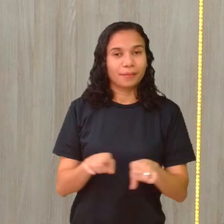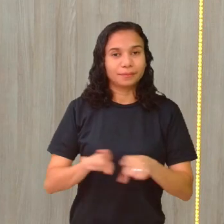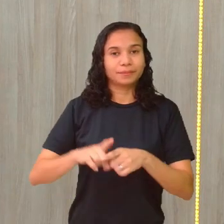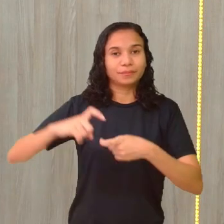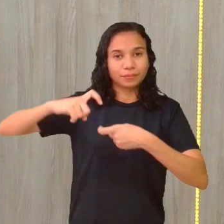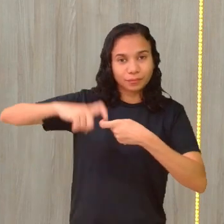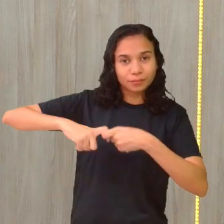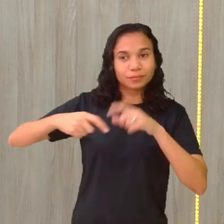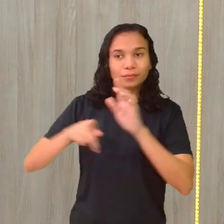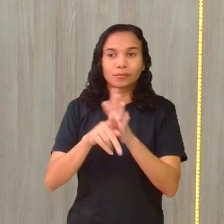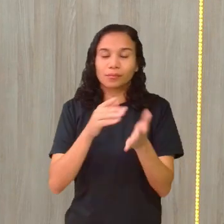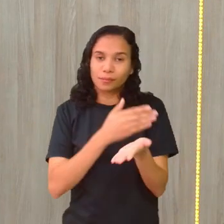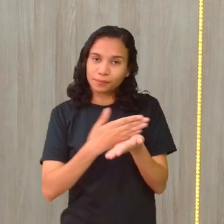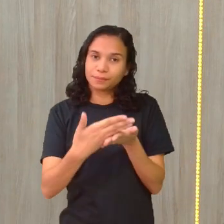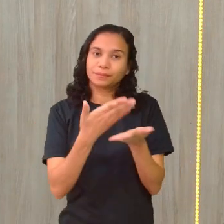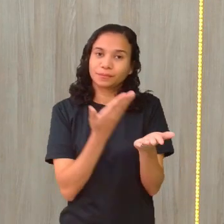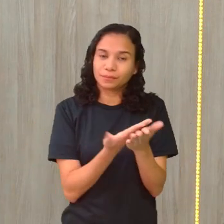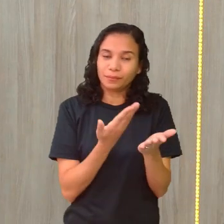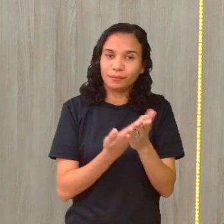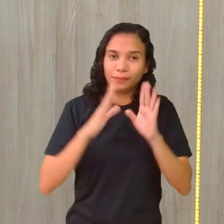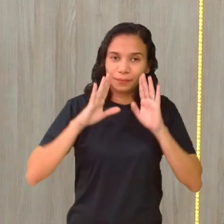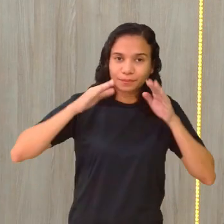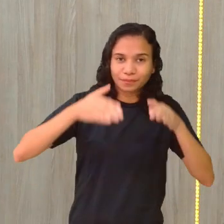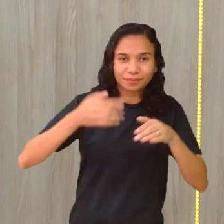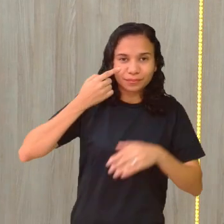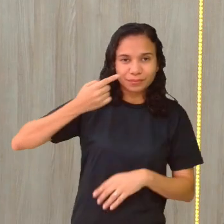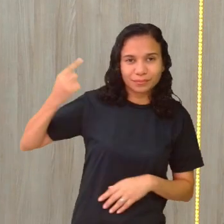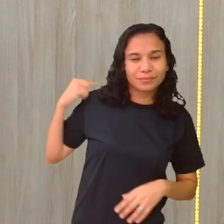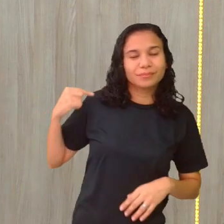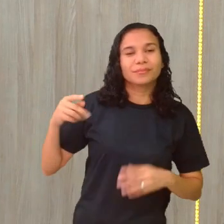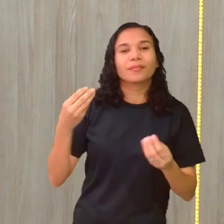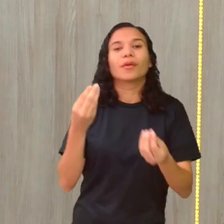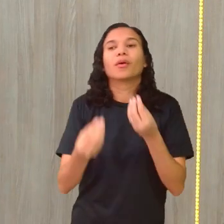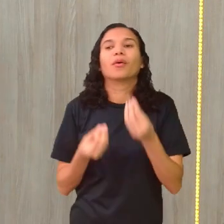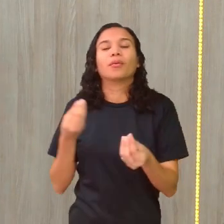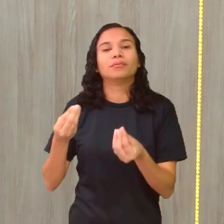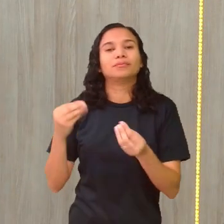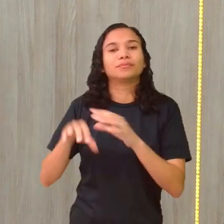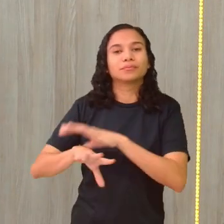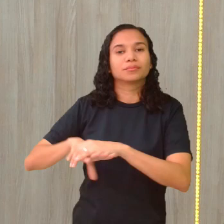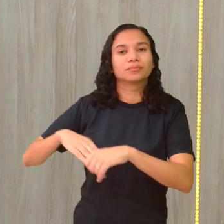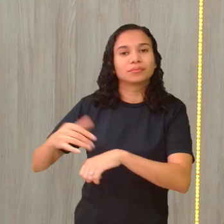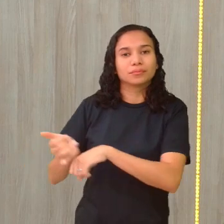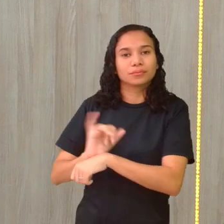que eu coloquei lá no começo da aula específica vai direcionar vocês para o nosso